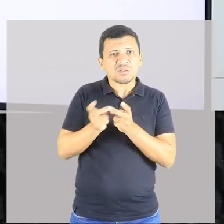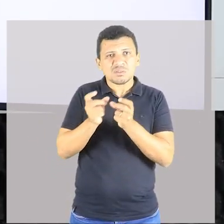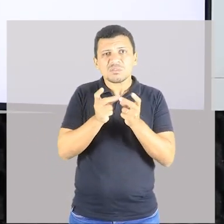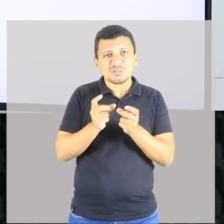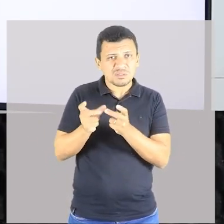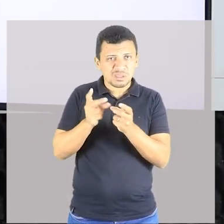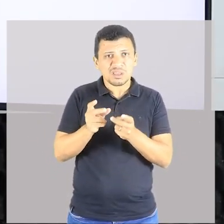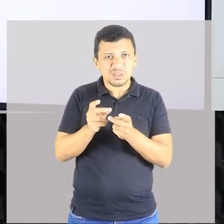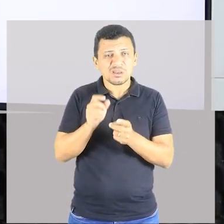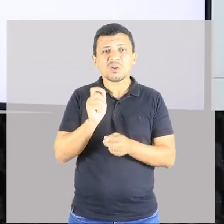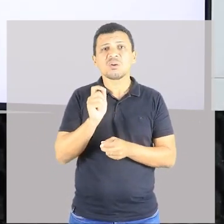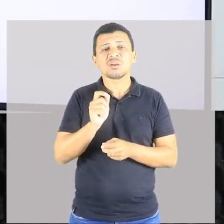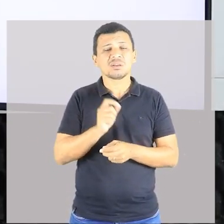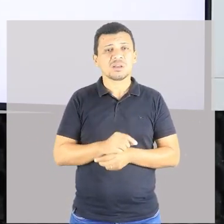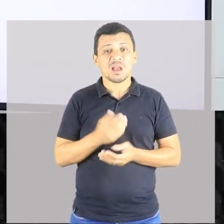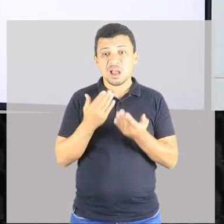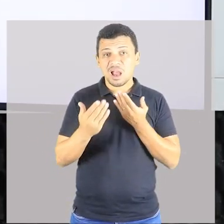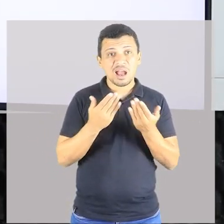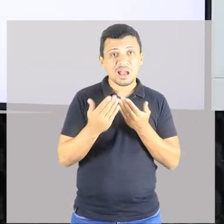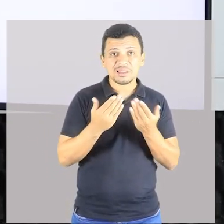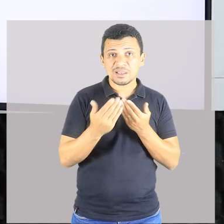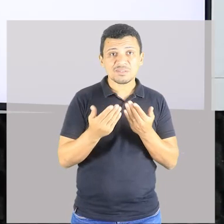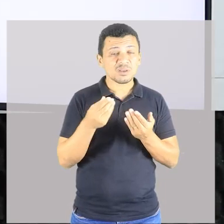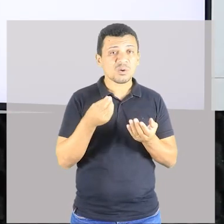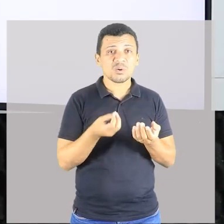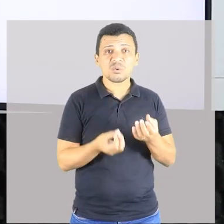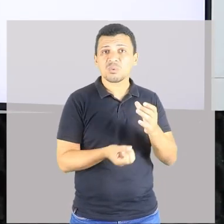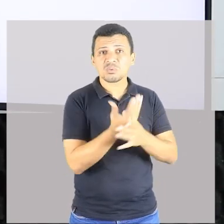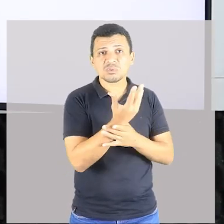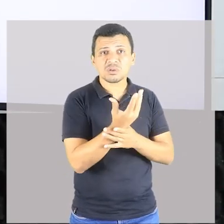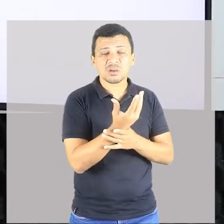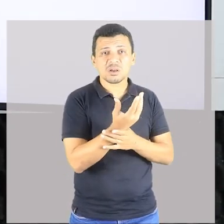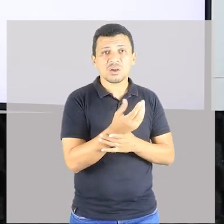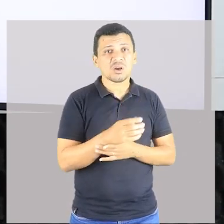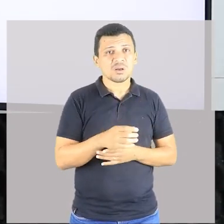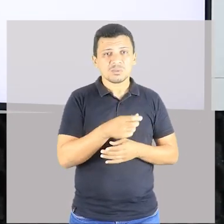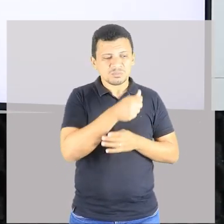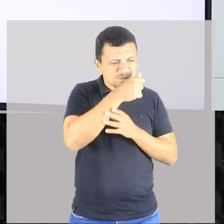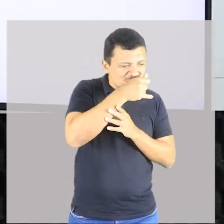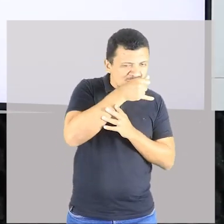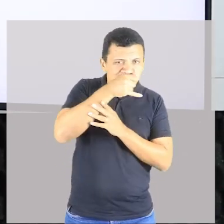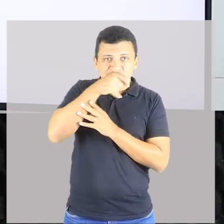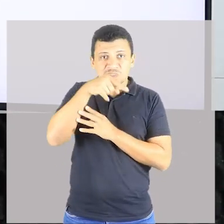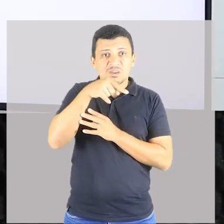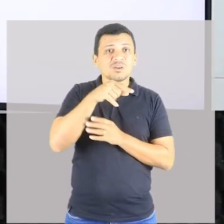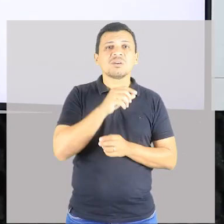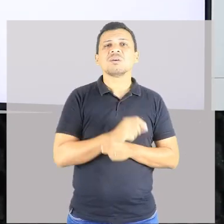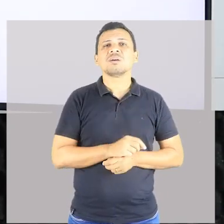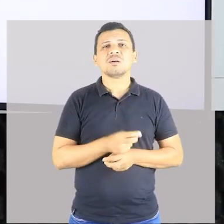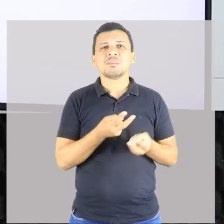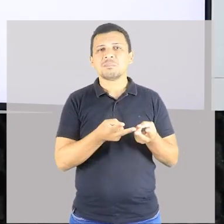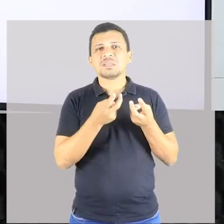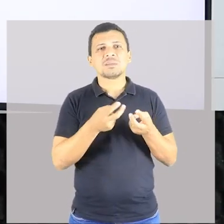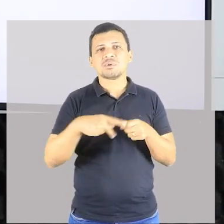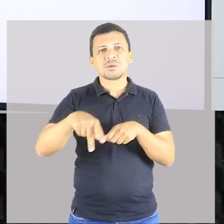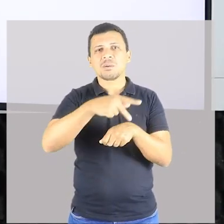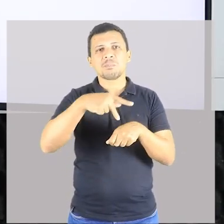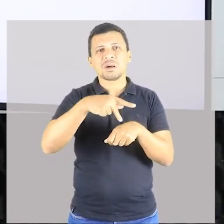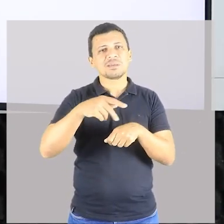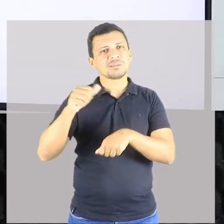vai analisar os principais produtores de droga do mundo, principalmente cocaína, nós vamos ver que marcantemente são em países o